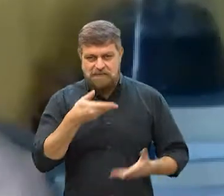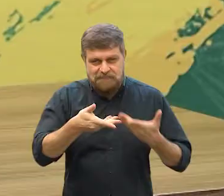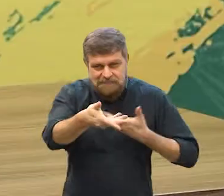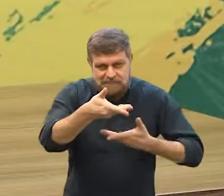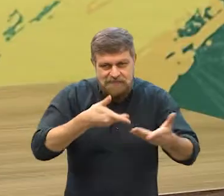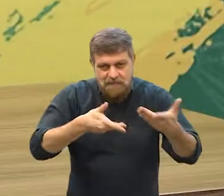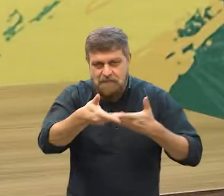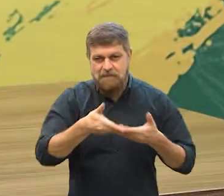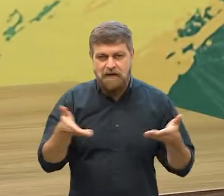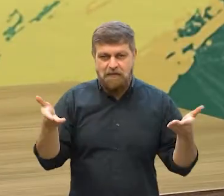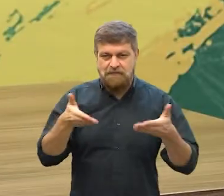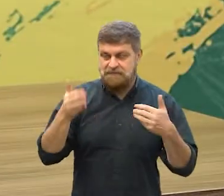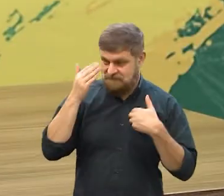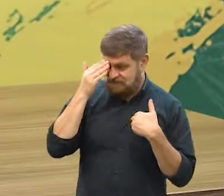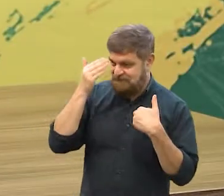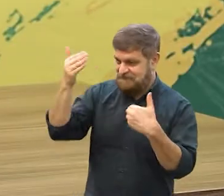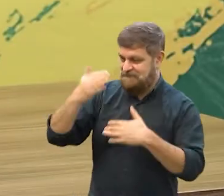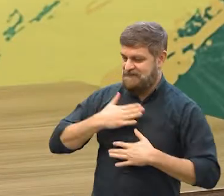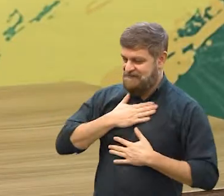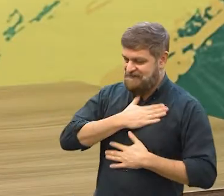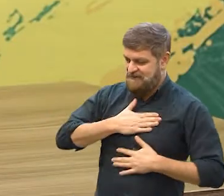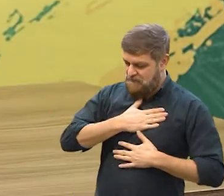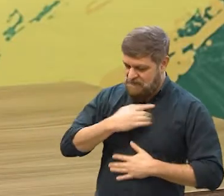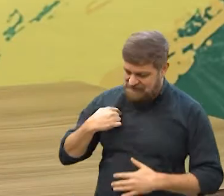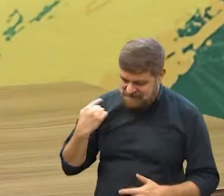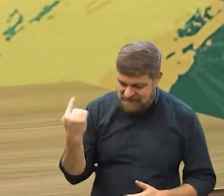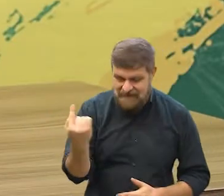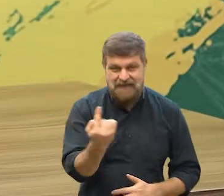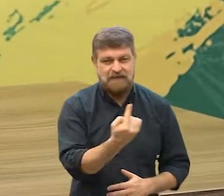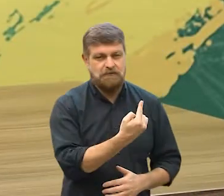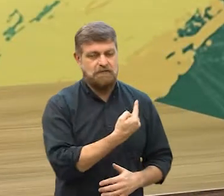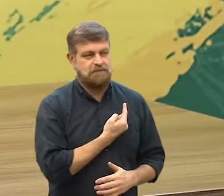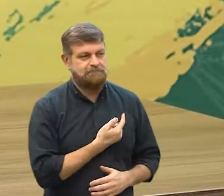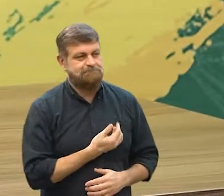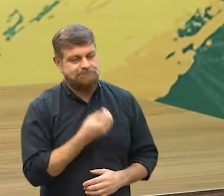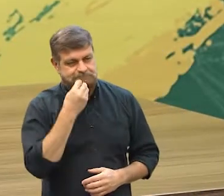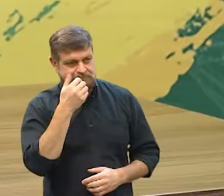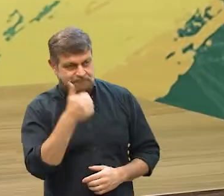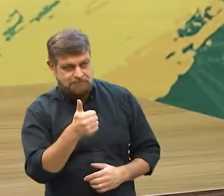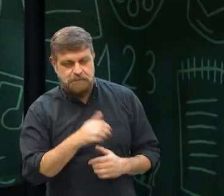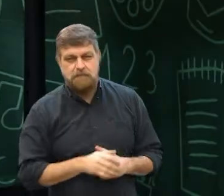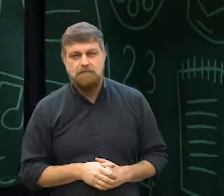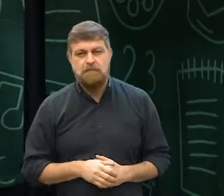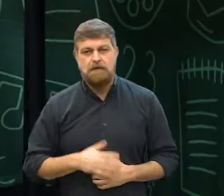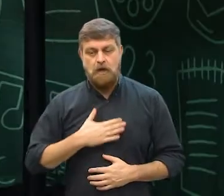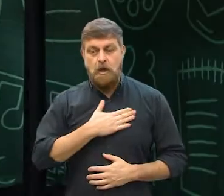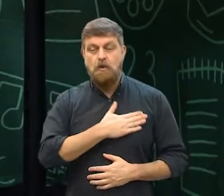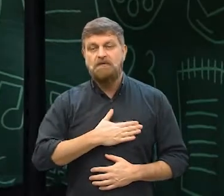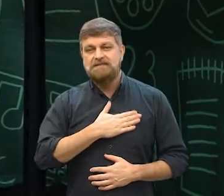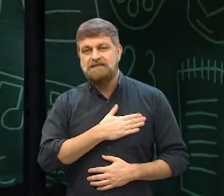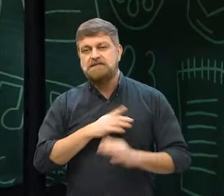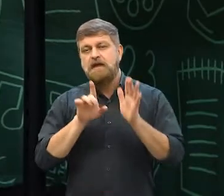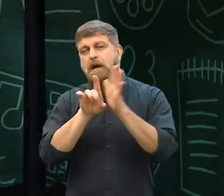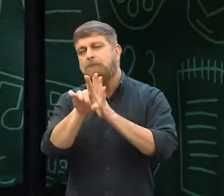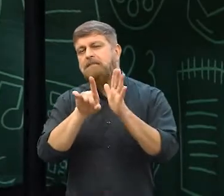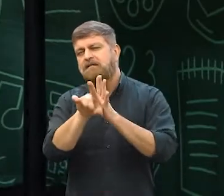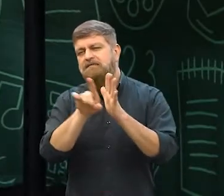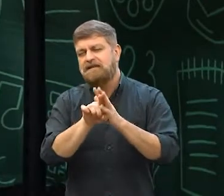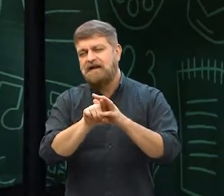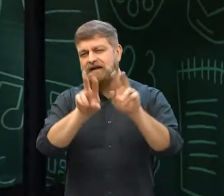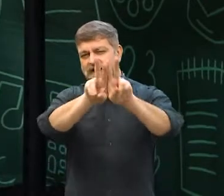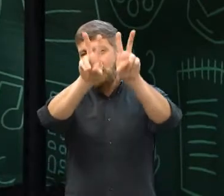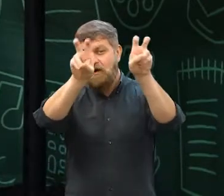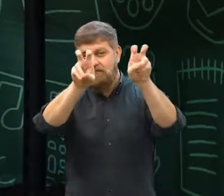vocês hoje Não muito obrigado prazer é todo nosso bom Luiz André Oliveira gostaria que você falasse a respeito